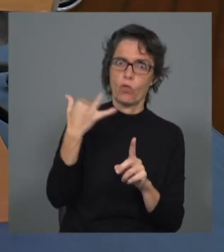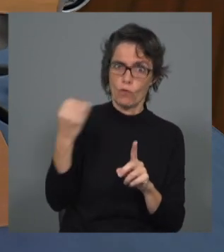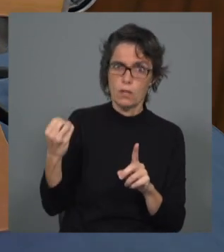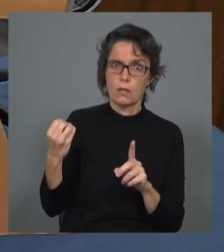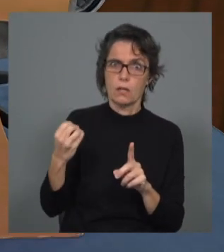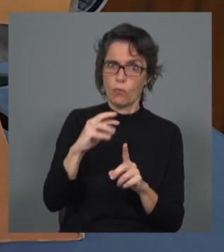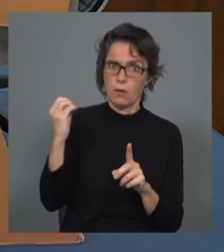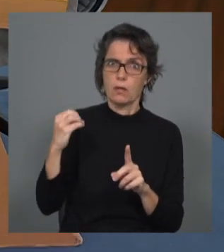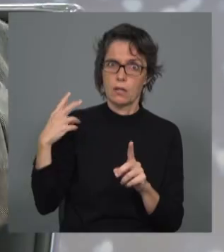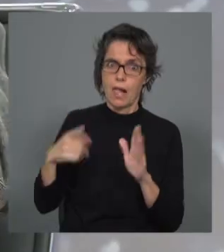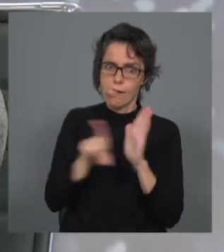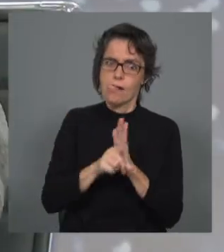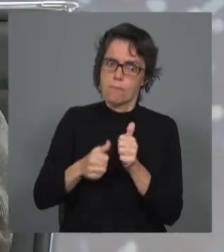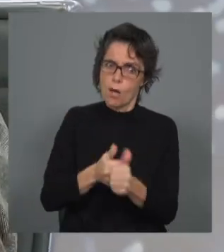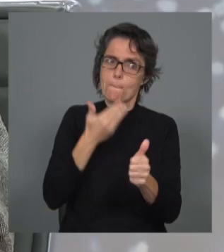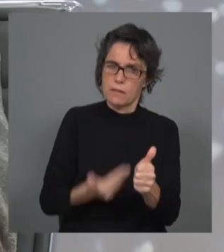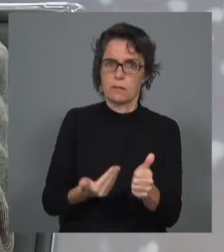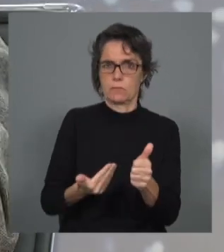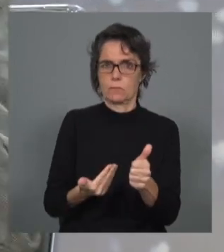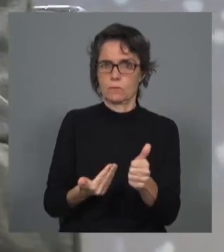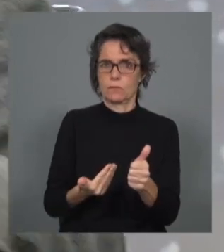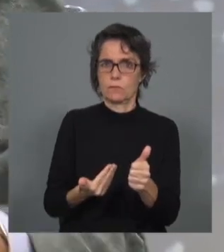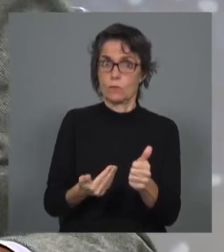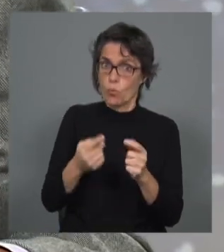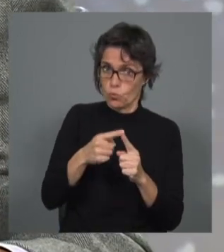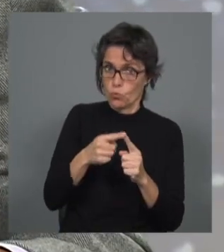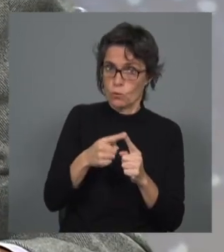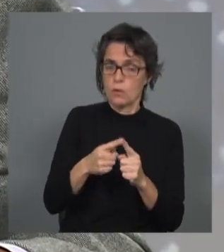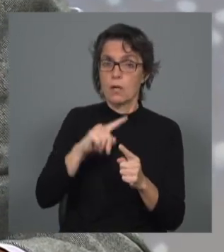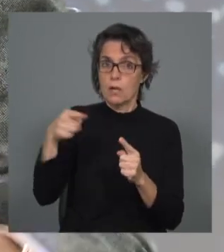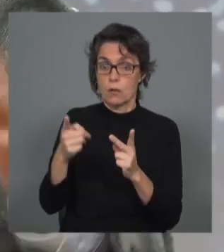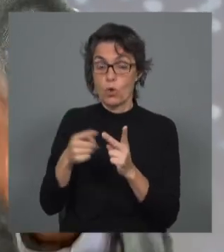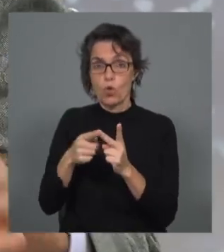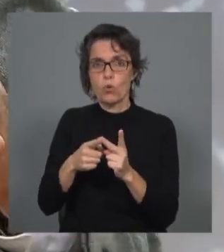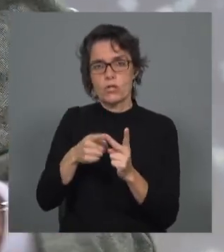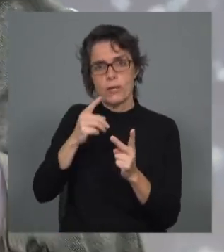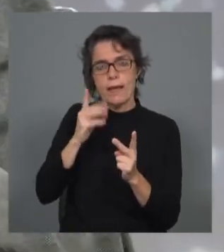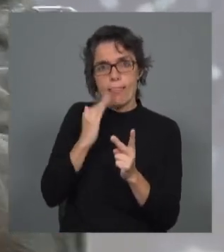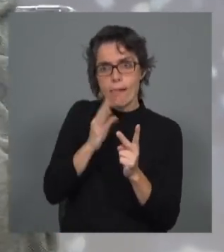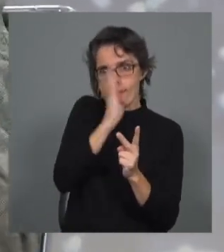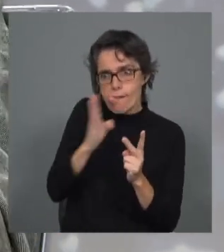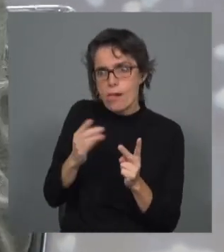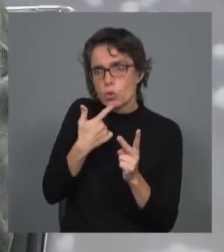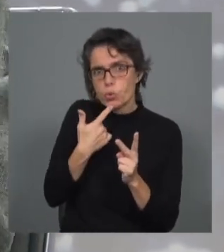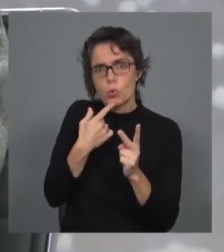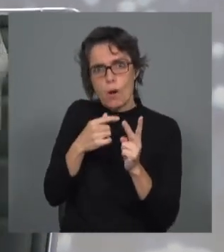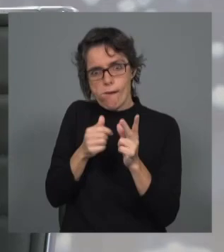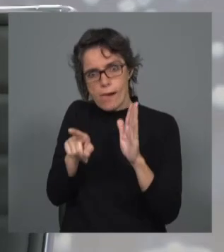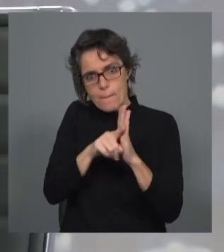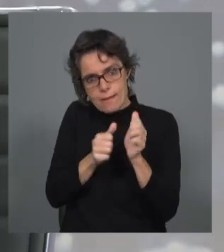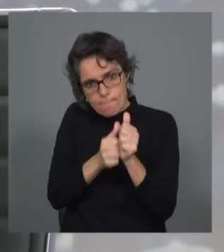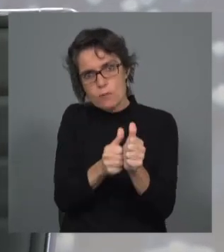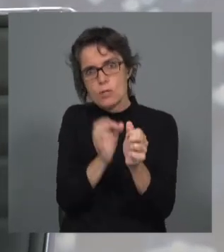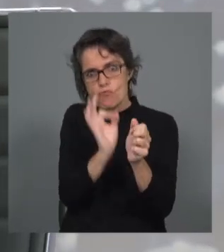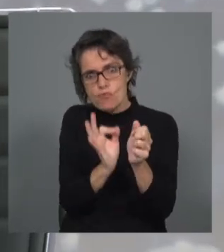cumpre a lei, não é? Exato. E depois, fizemos tudo o que devia ser complicado, que era, havia uma lei, um enquadramento e tudo isso. O que é que